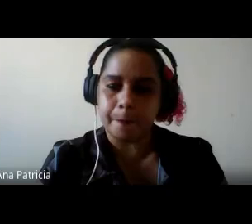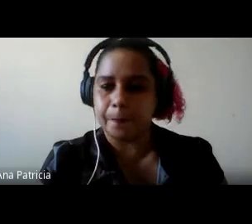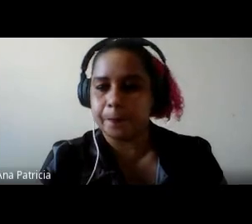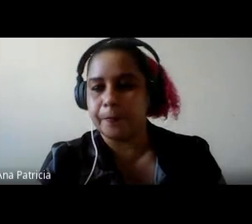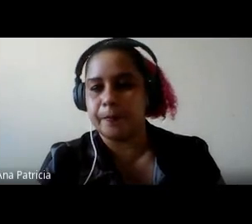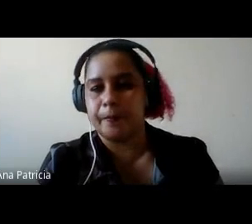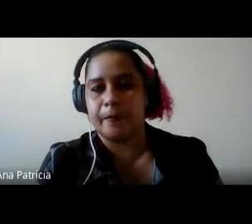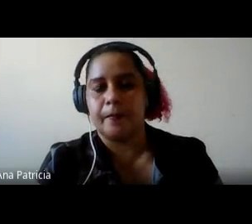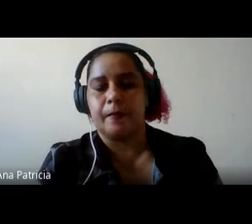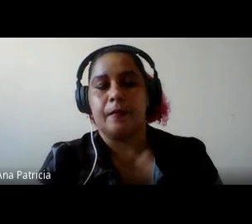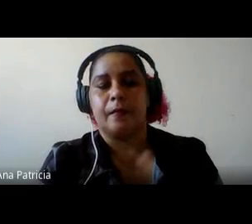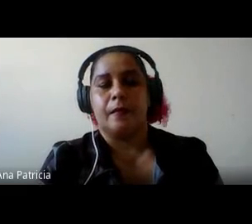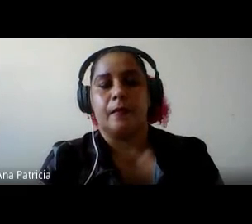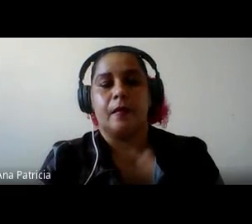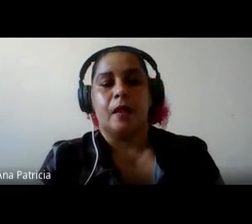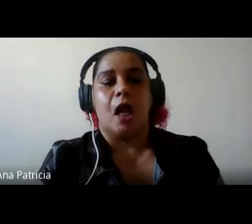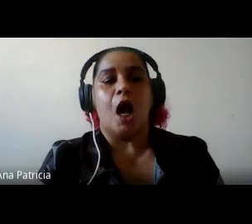Tá?